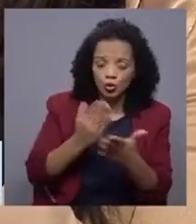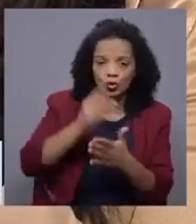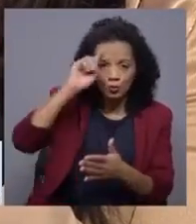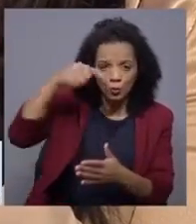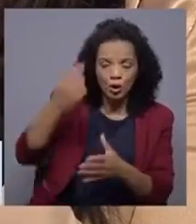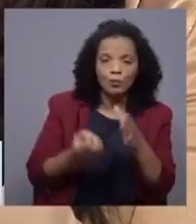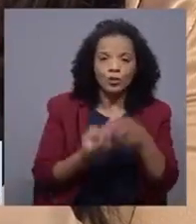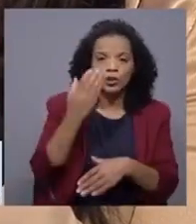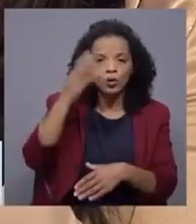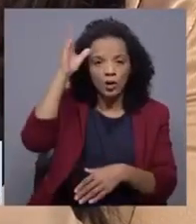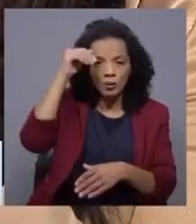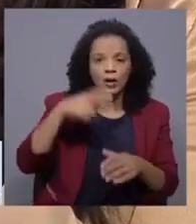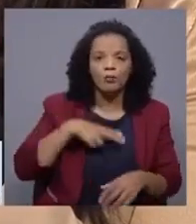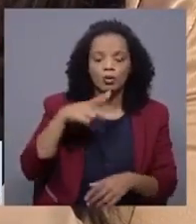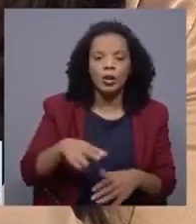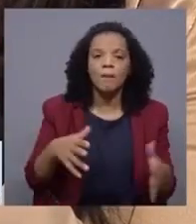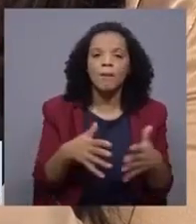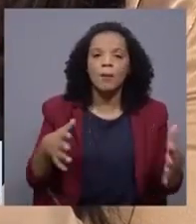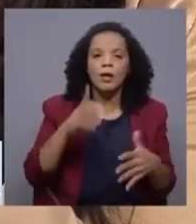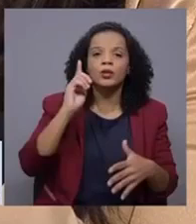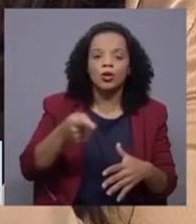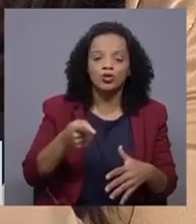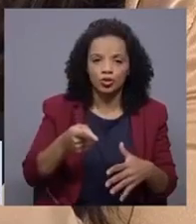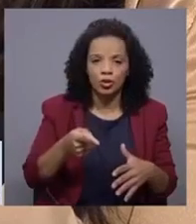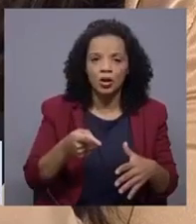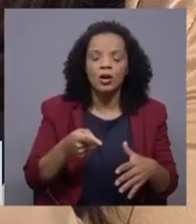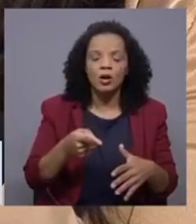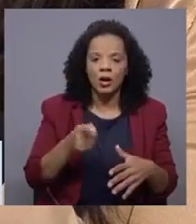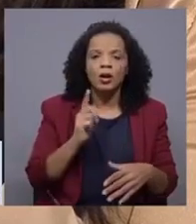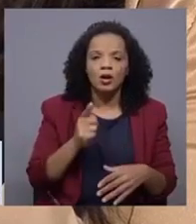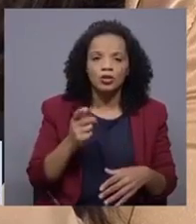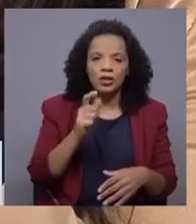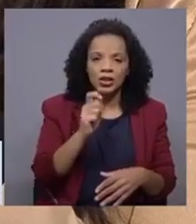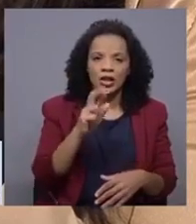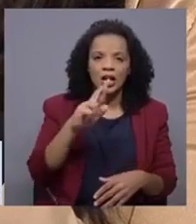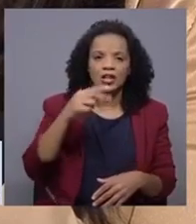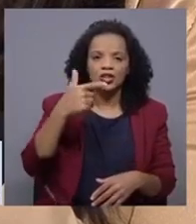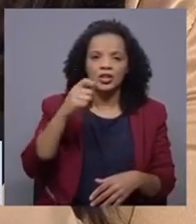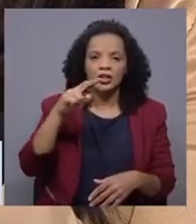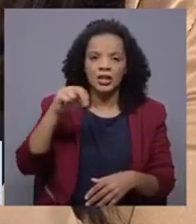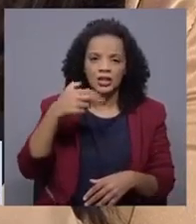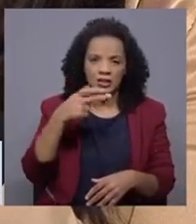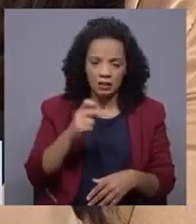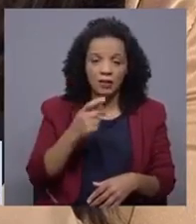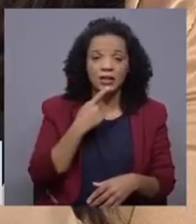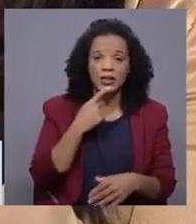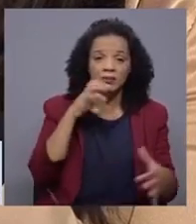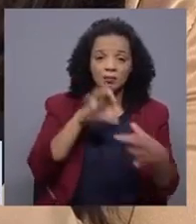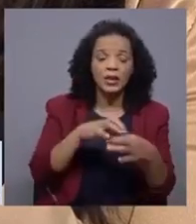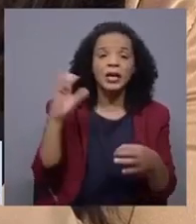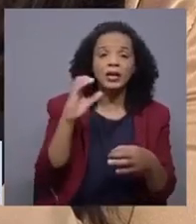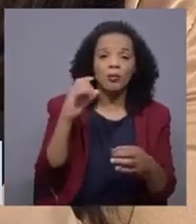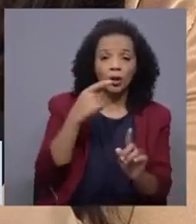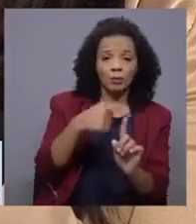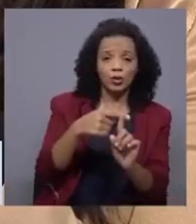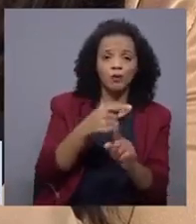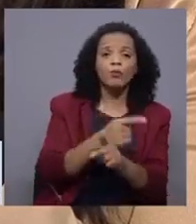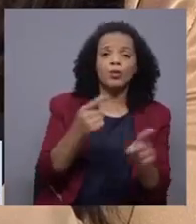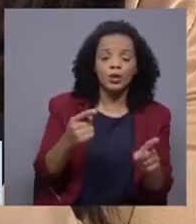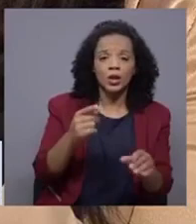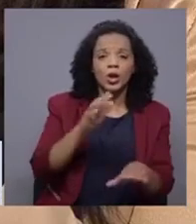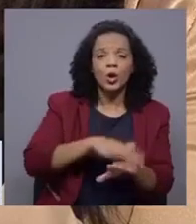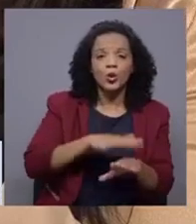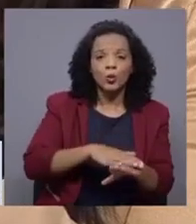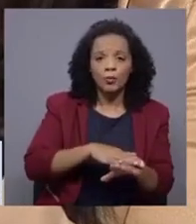que a produção animal em Portugal é maioritariamente extensiva. O que é que isto significa? Do ponto de vista dos sistemas de carbono, são positivos. Sabe porquê? Porque